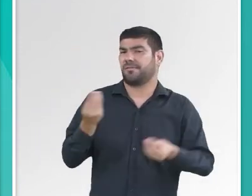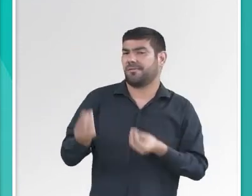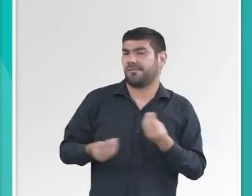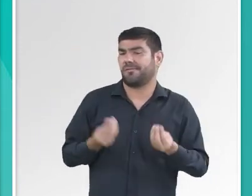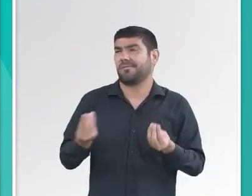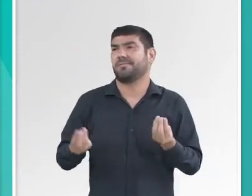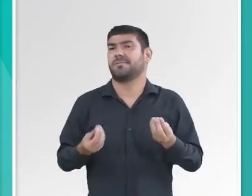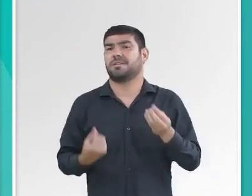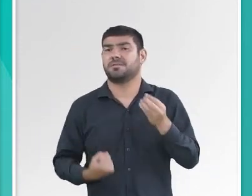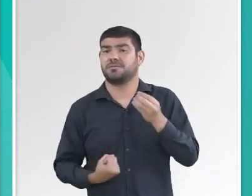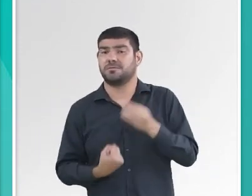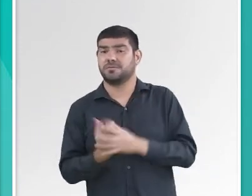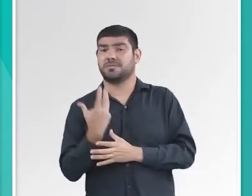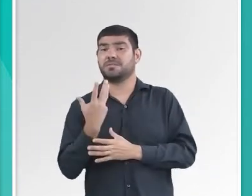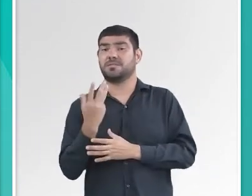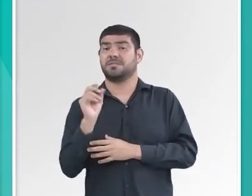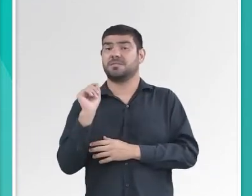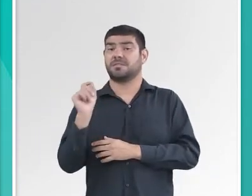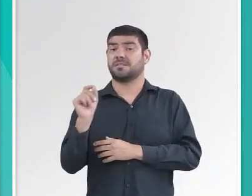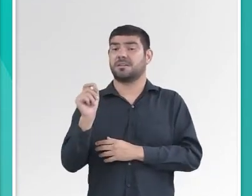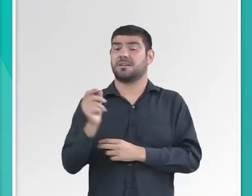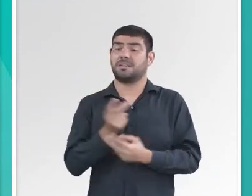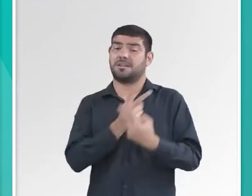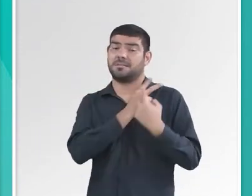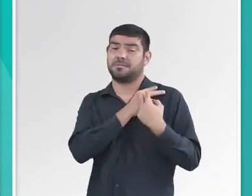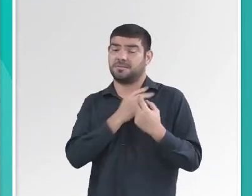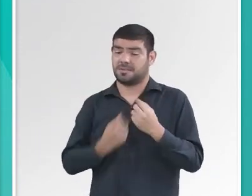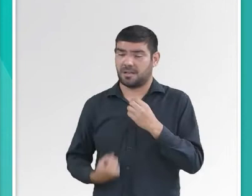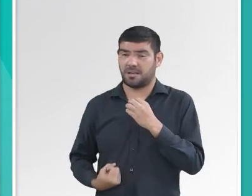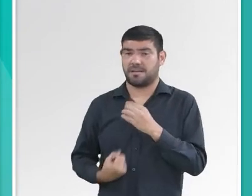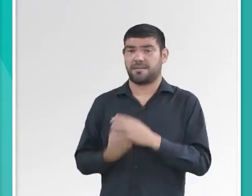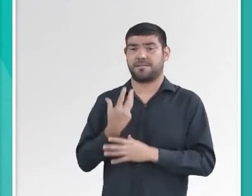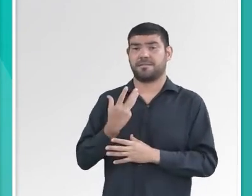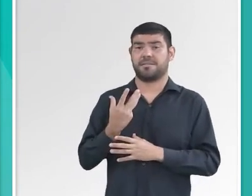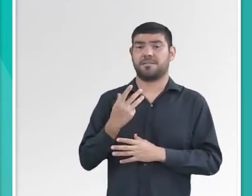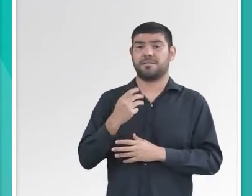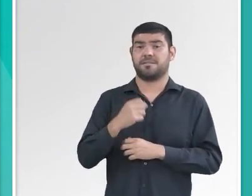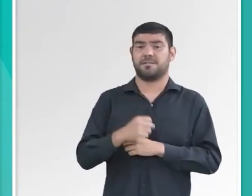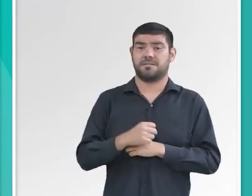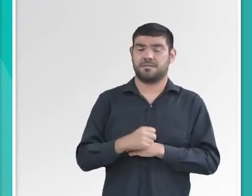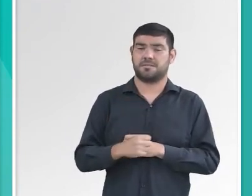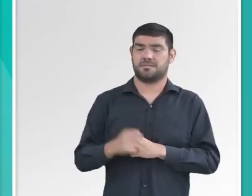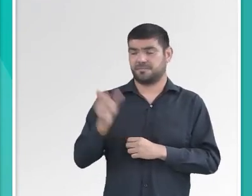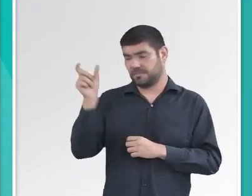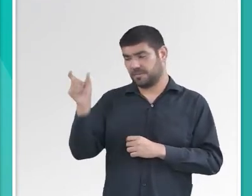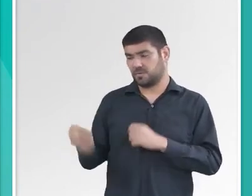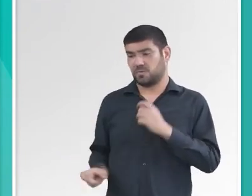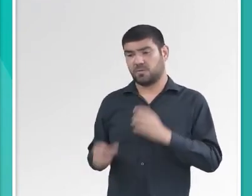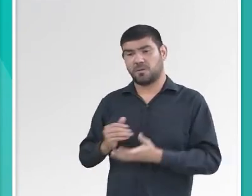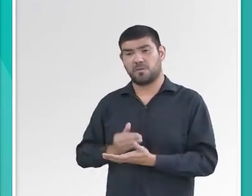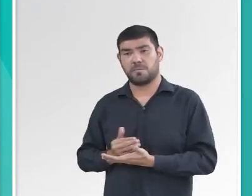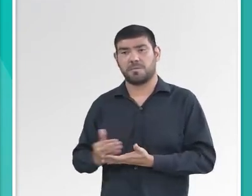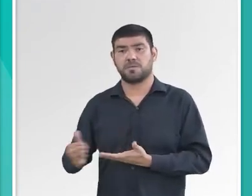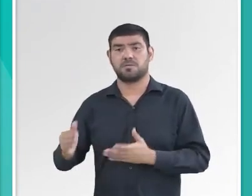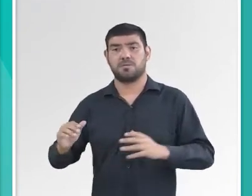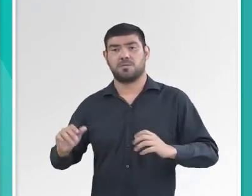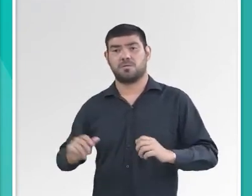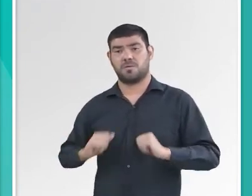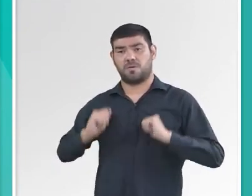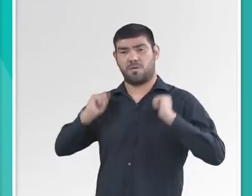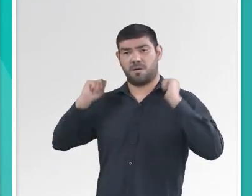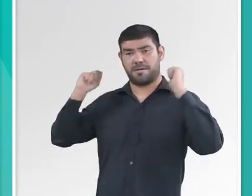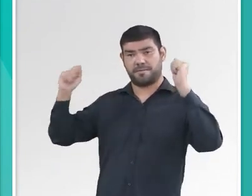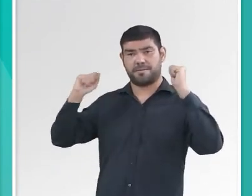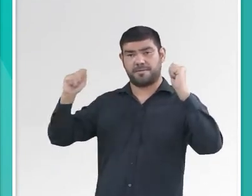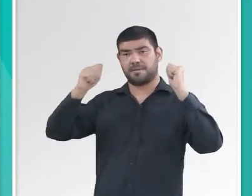caso, surgiu, quem foram os seus fundadores, né? Quem de repente começou com essa manifestação, se teve uma pessoa